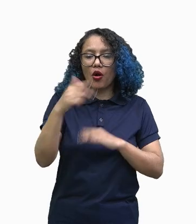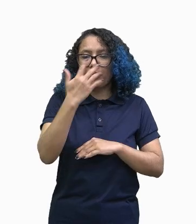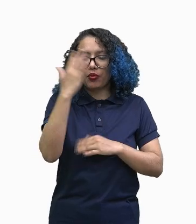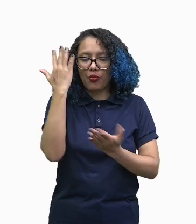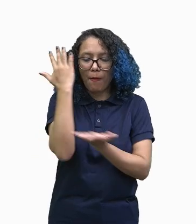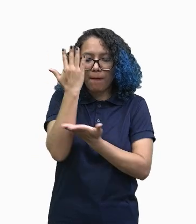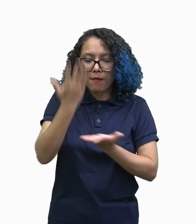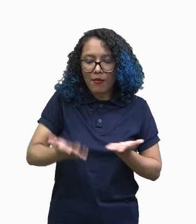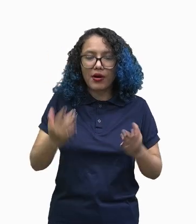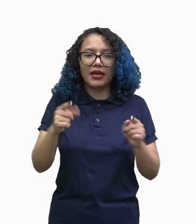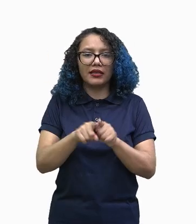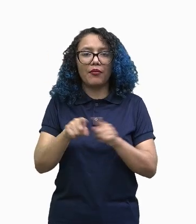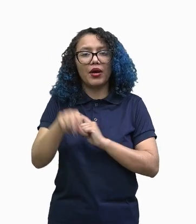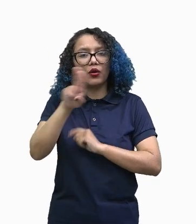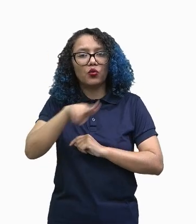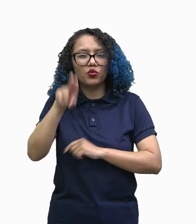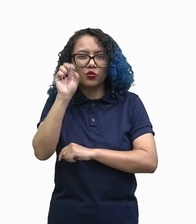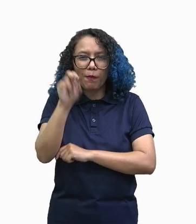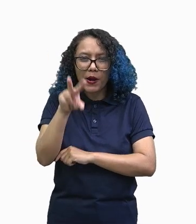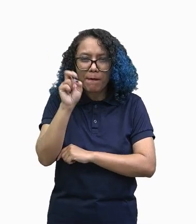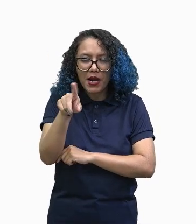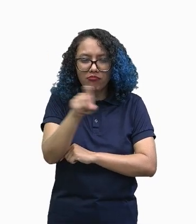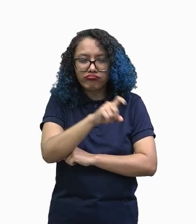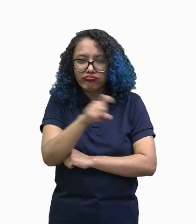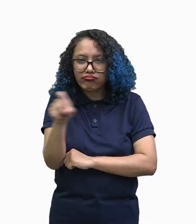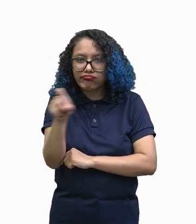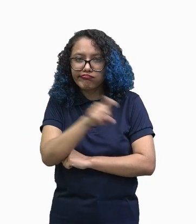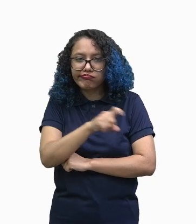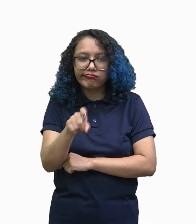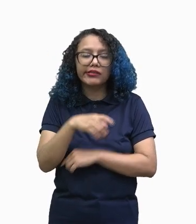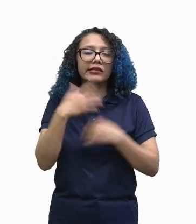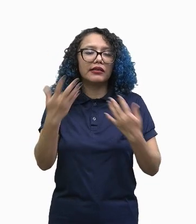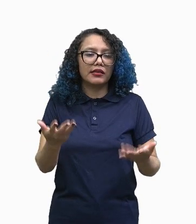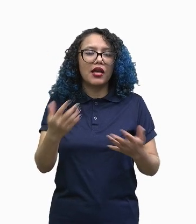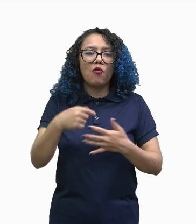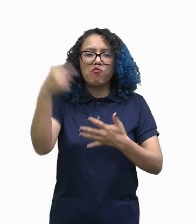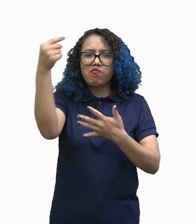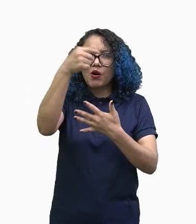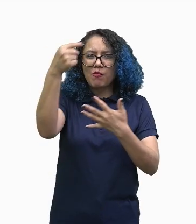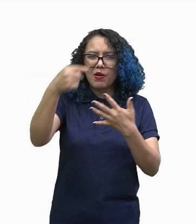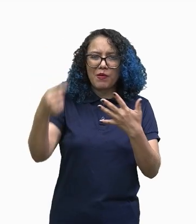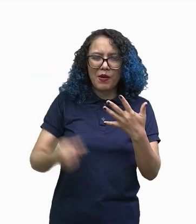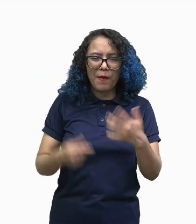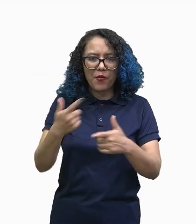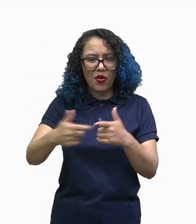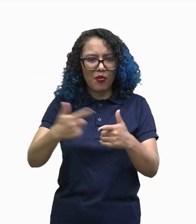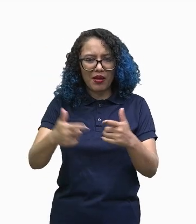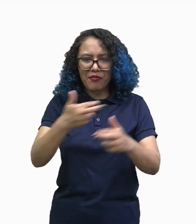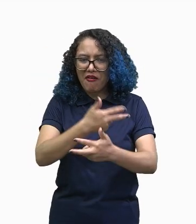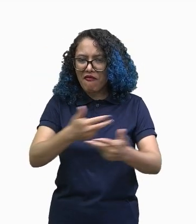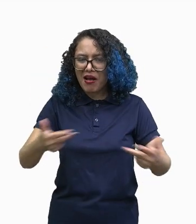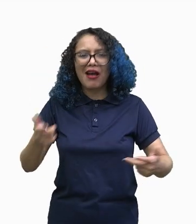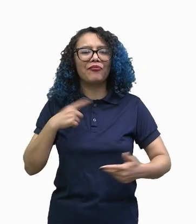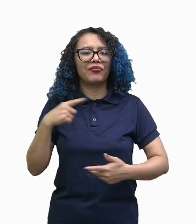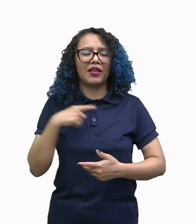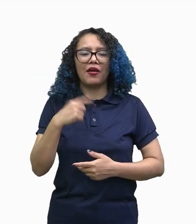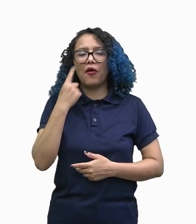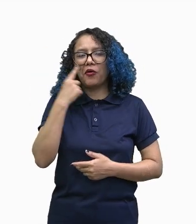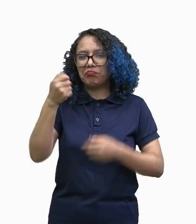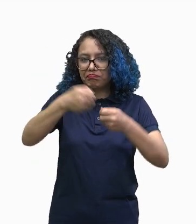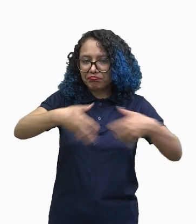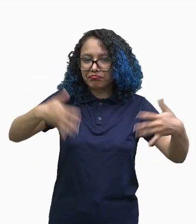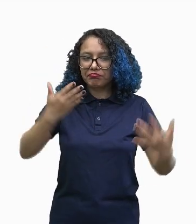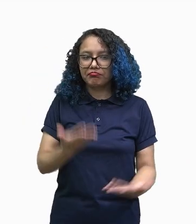Isso mesmo. E nós podemos ver aí vários impactos ambientais. Olha, vejam nesse mapa mental, vários